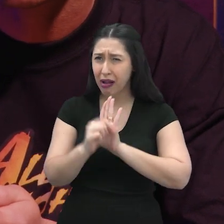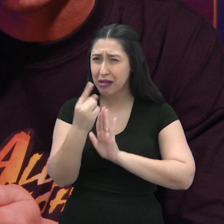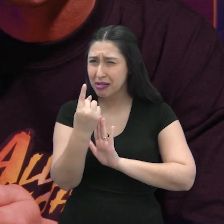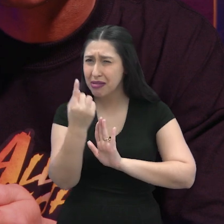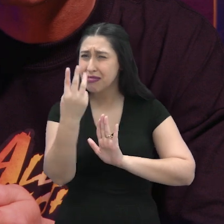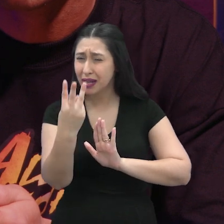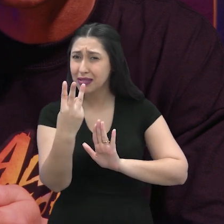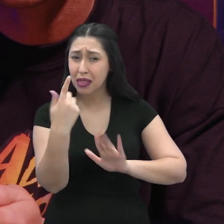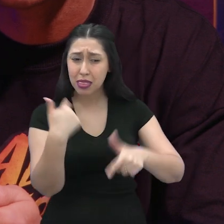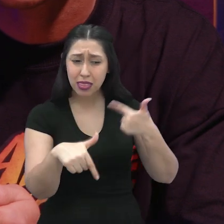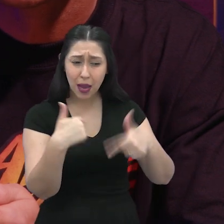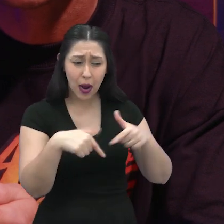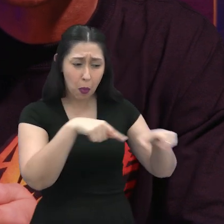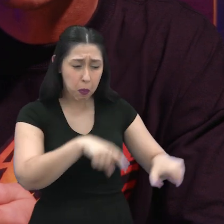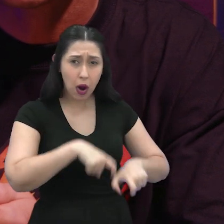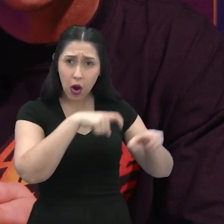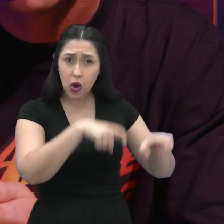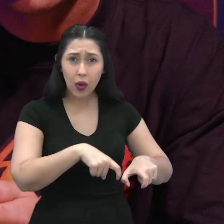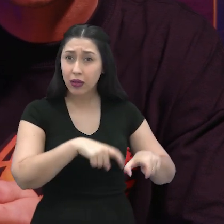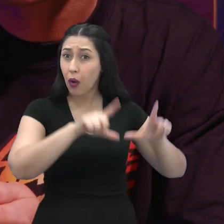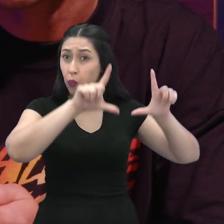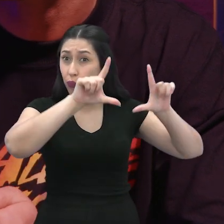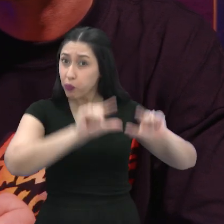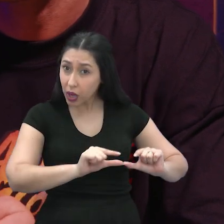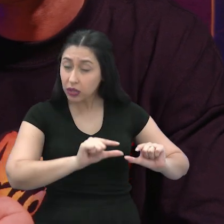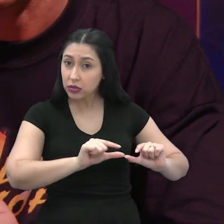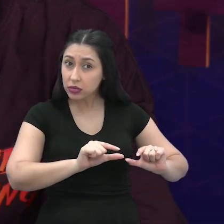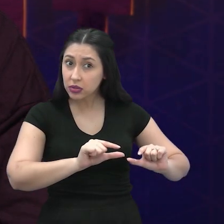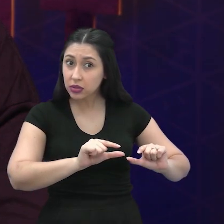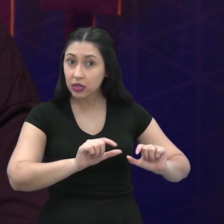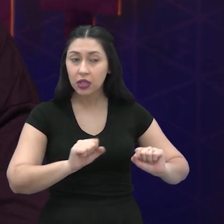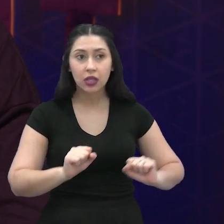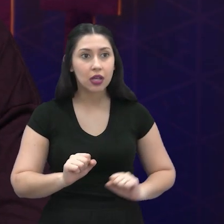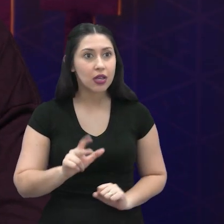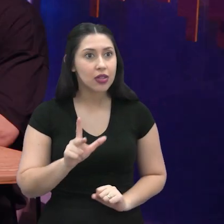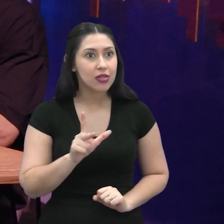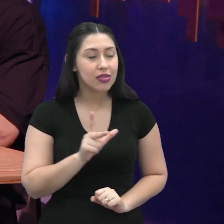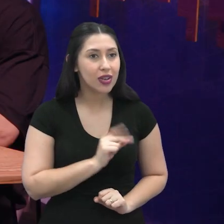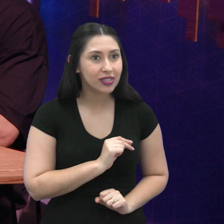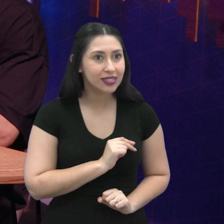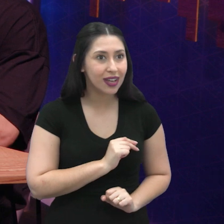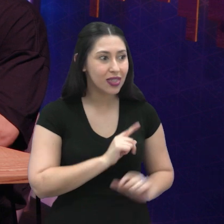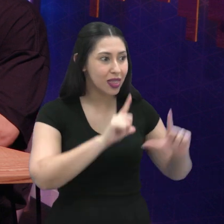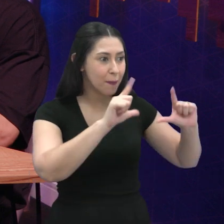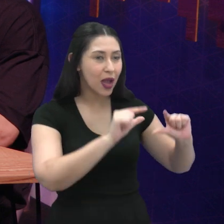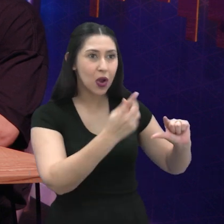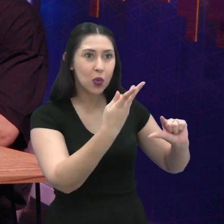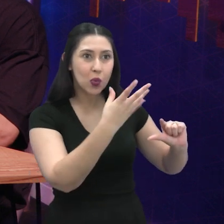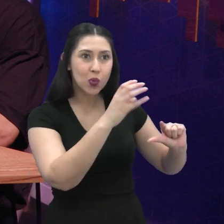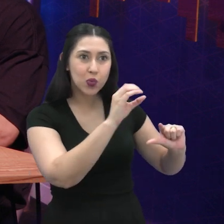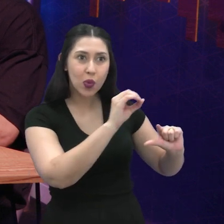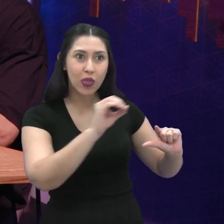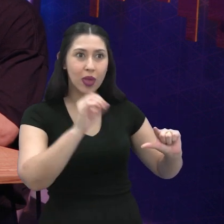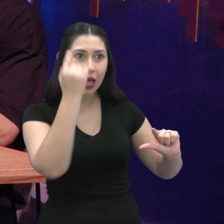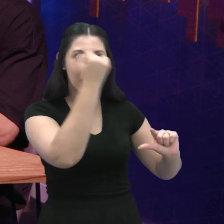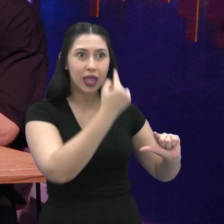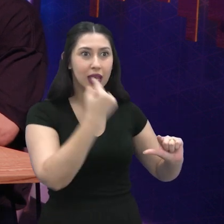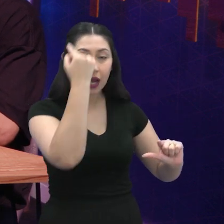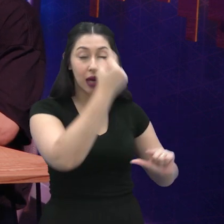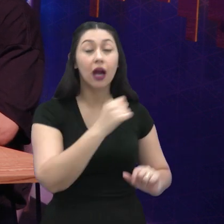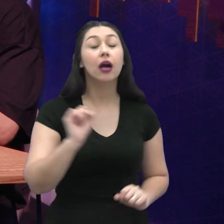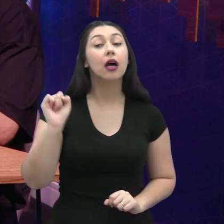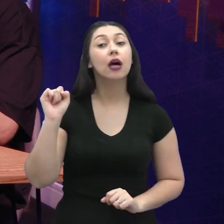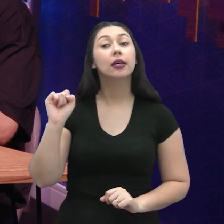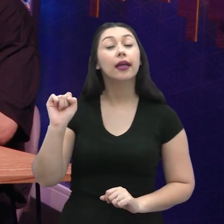XIII, dedicava por volta de 1.600 horas anuais ao trabalho. Então, assim... 400 horas aí de diferença. 400 horas